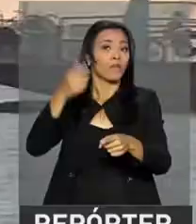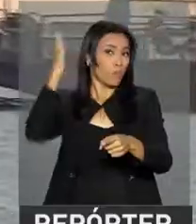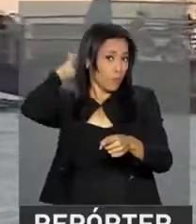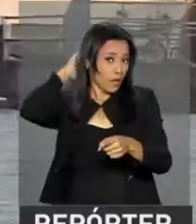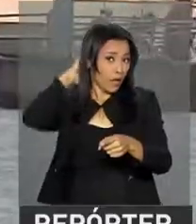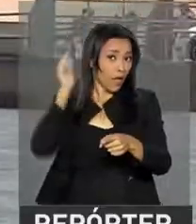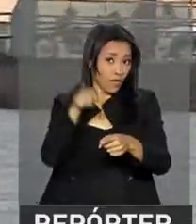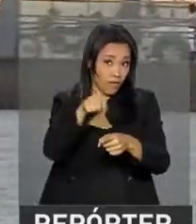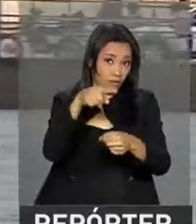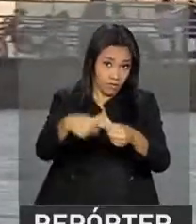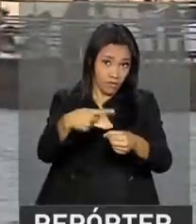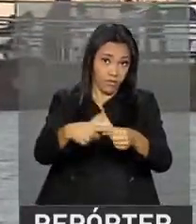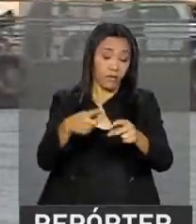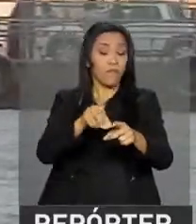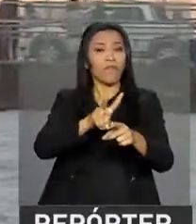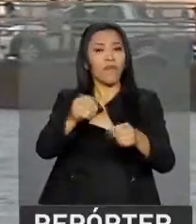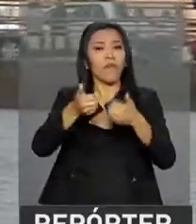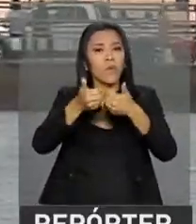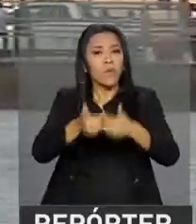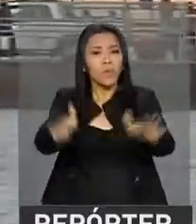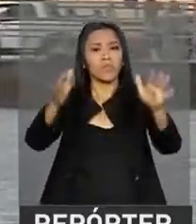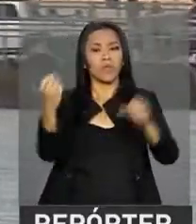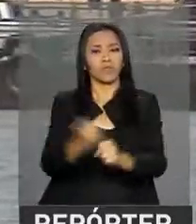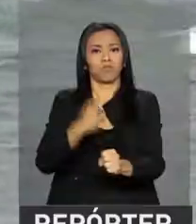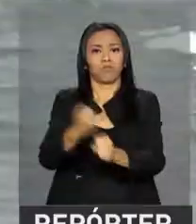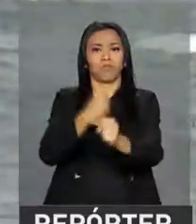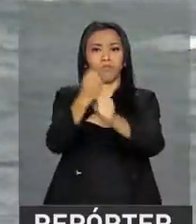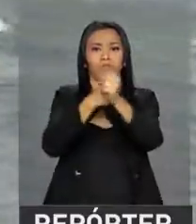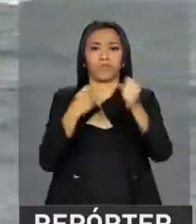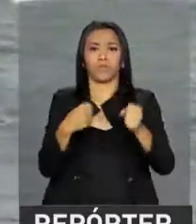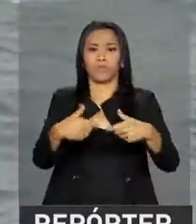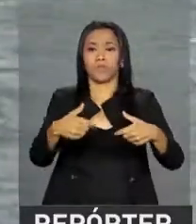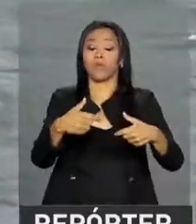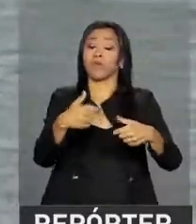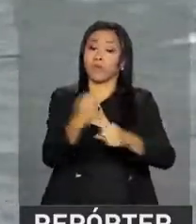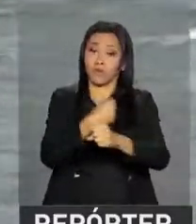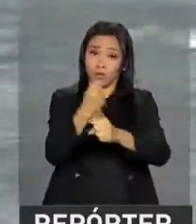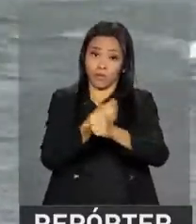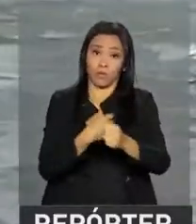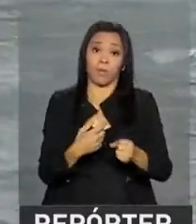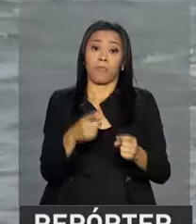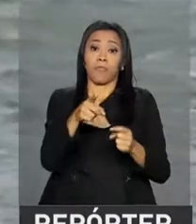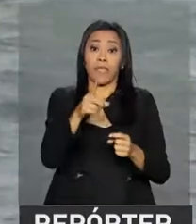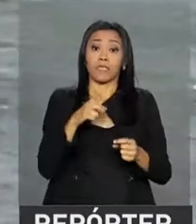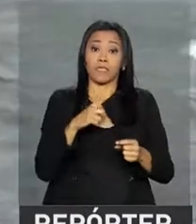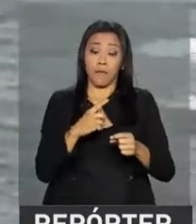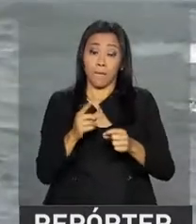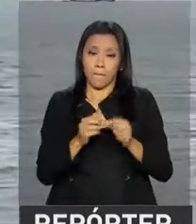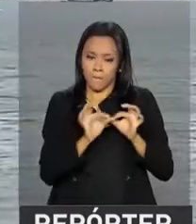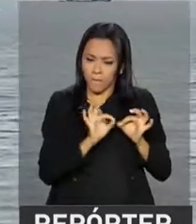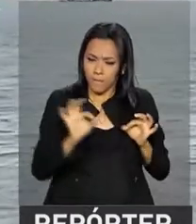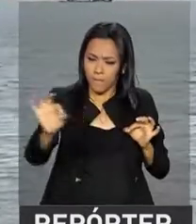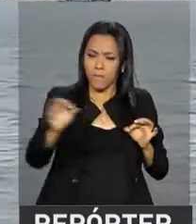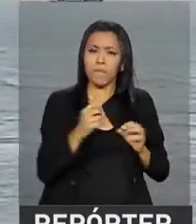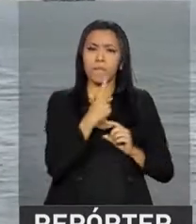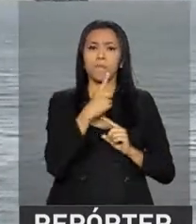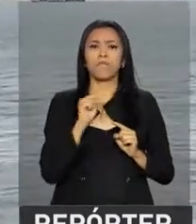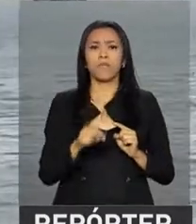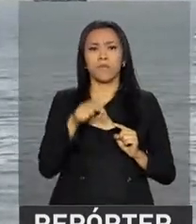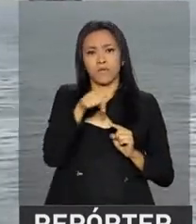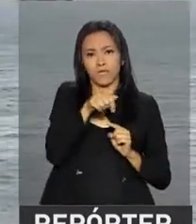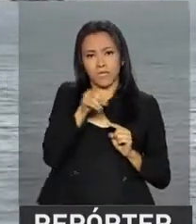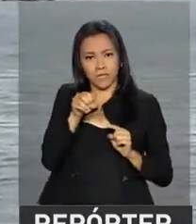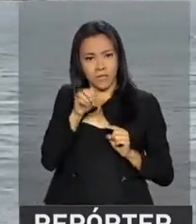ele efetivamente vai anunciar o início das obras lá no local caroça ponte ela vai ter uma extensão de 1.700 metros sobre o rio